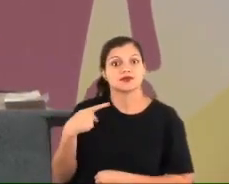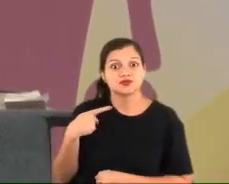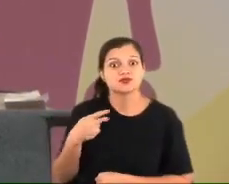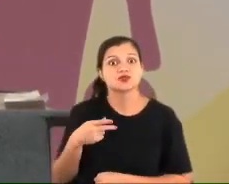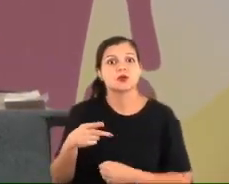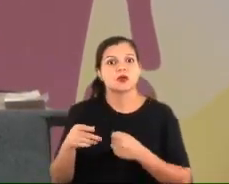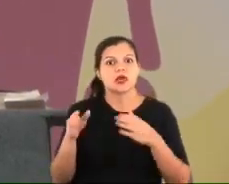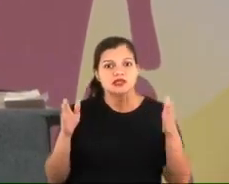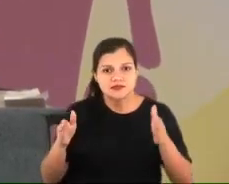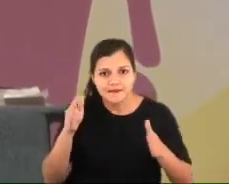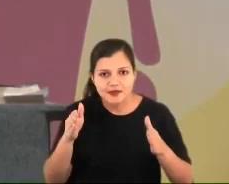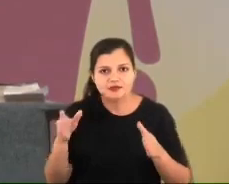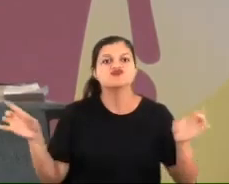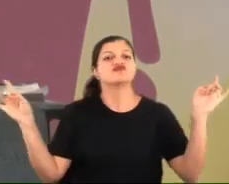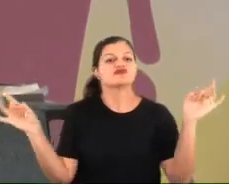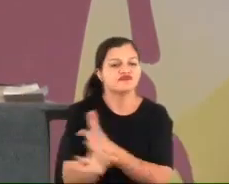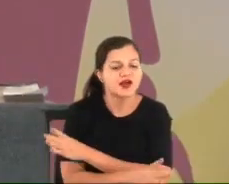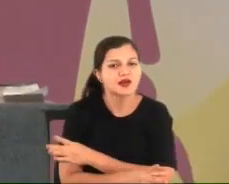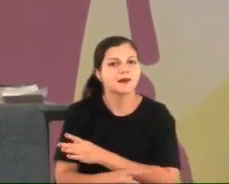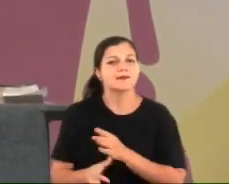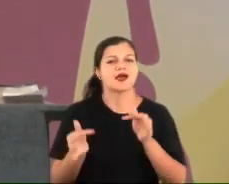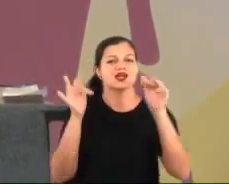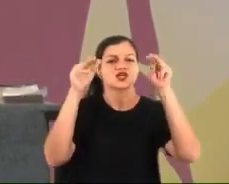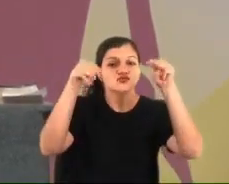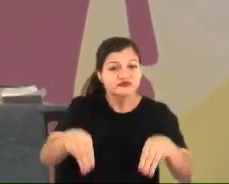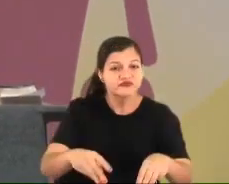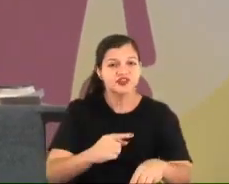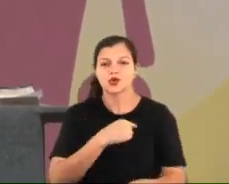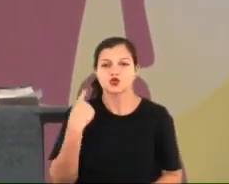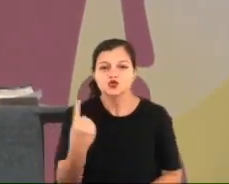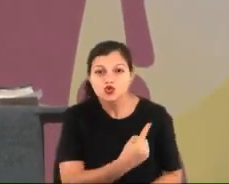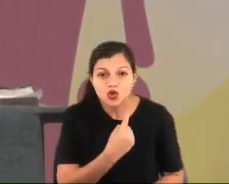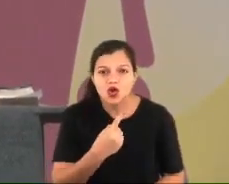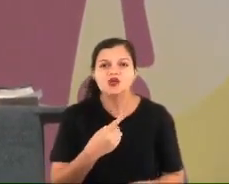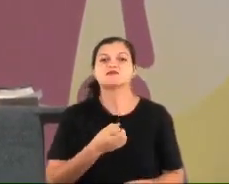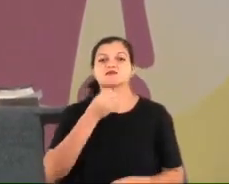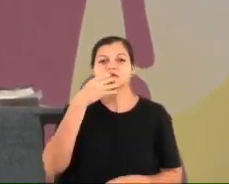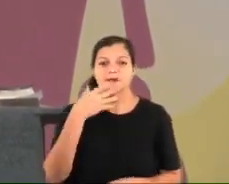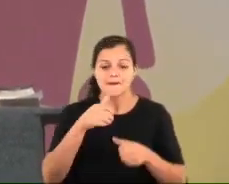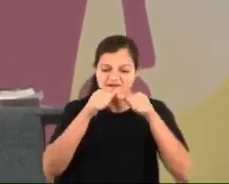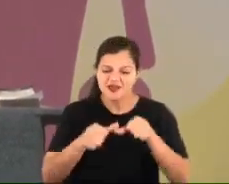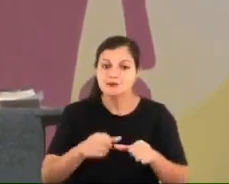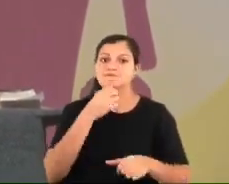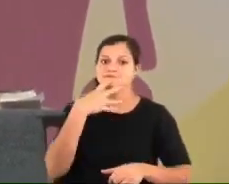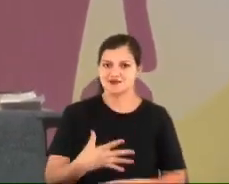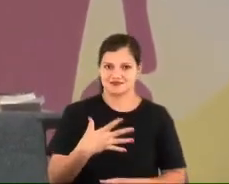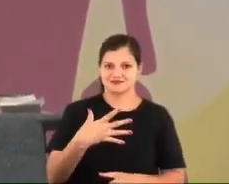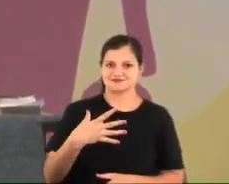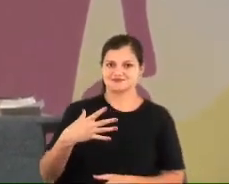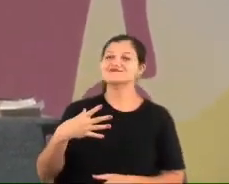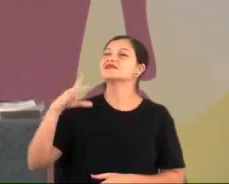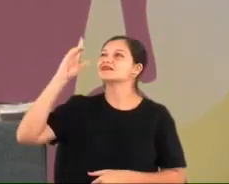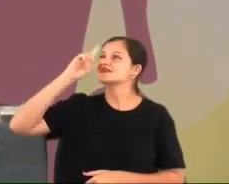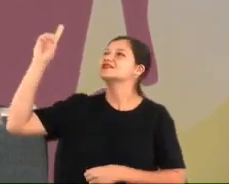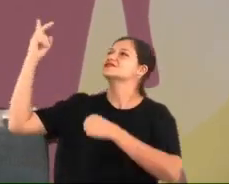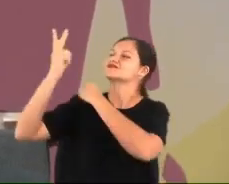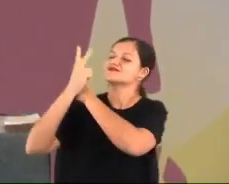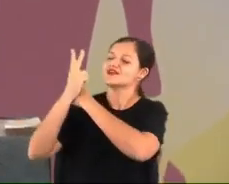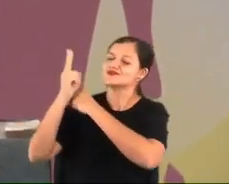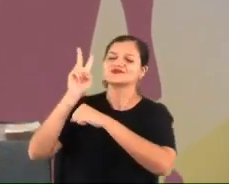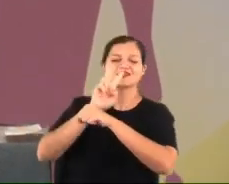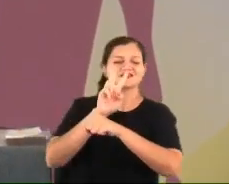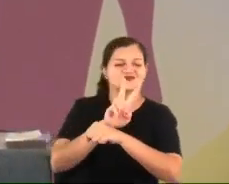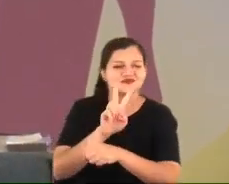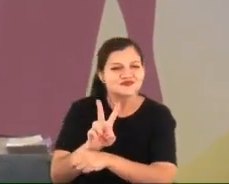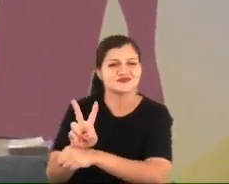passar e no final eu e você vamos estar bem. Ele vai cuidar da gente, ele vai cuidar de